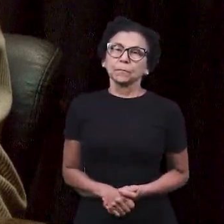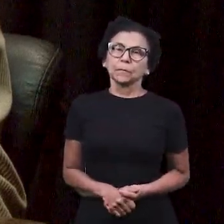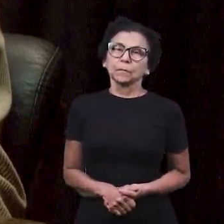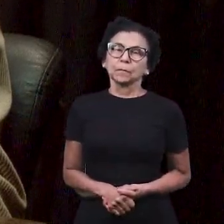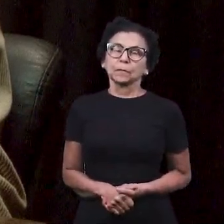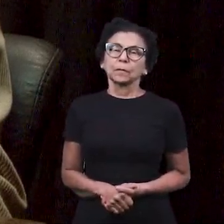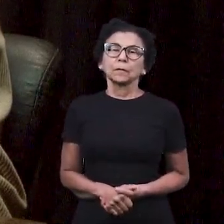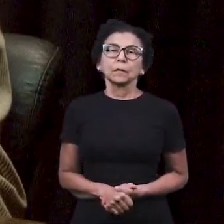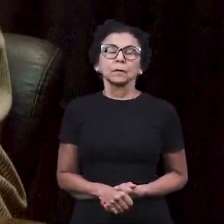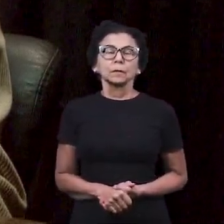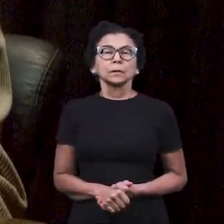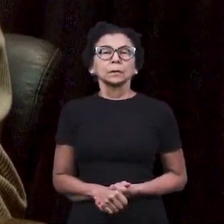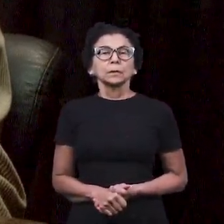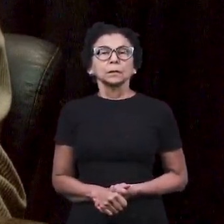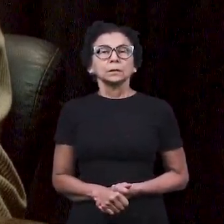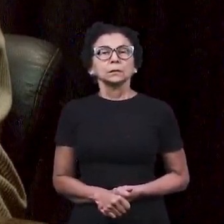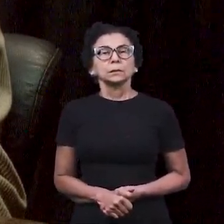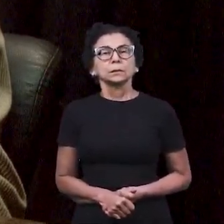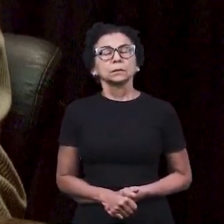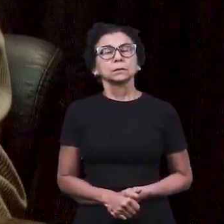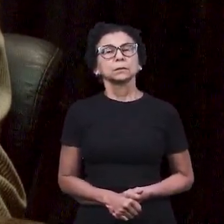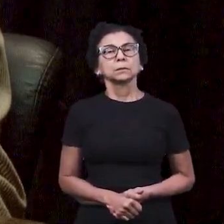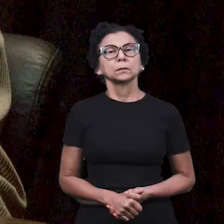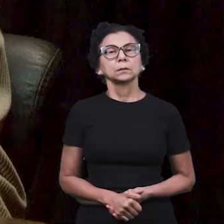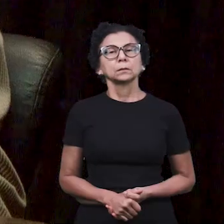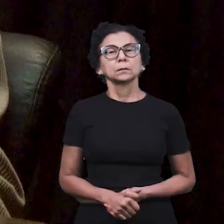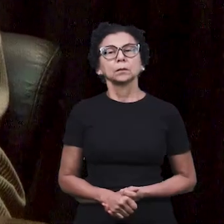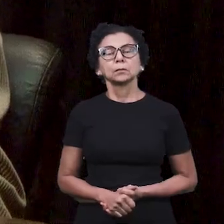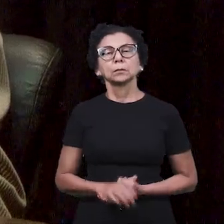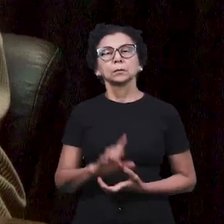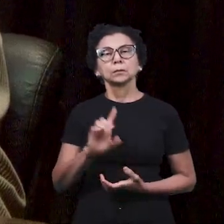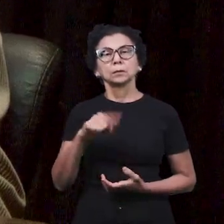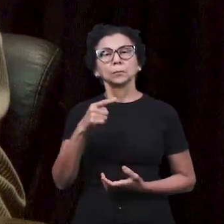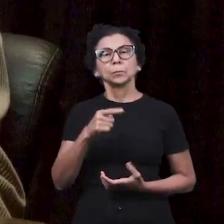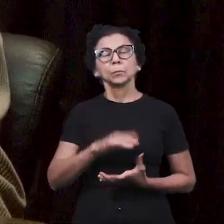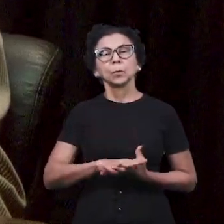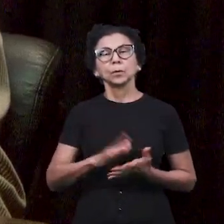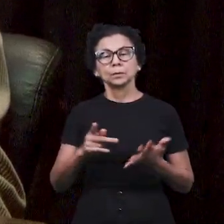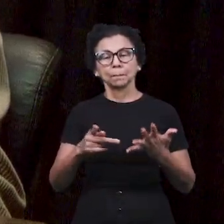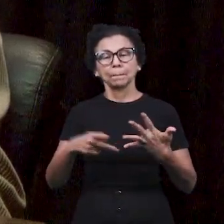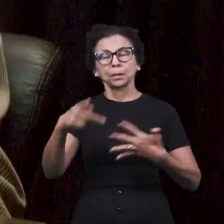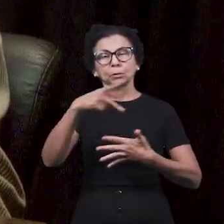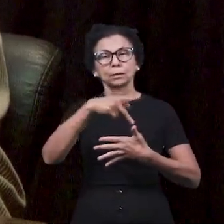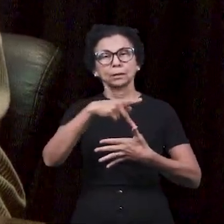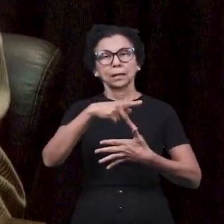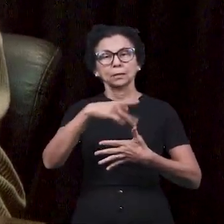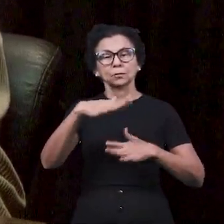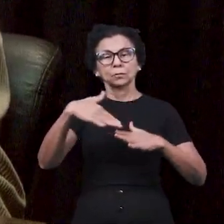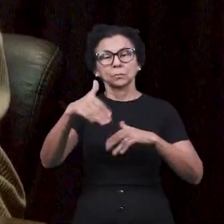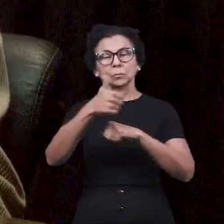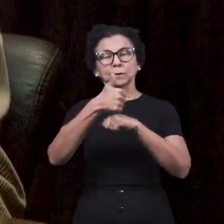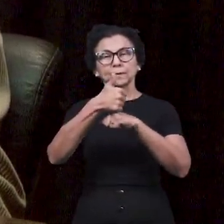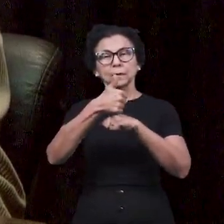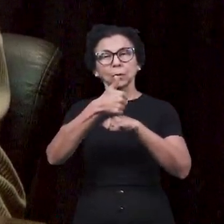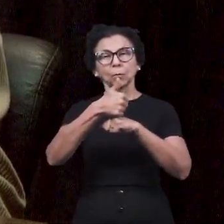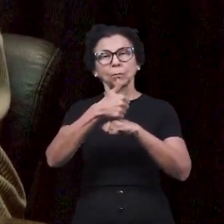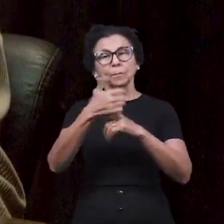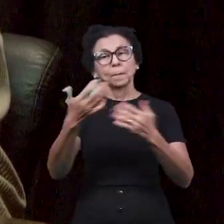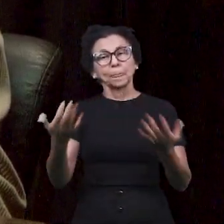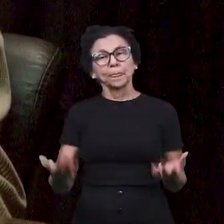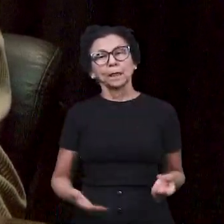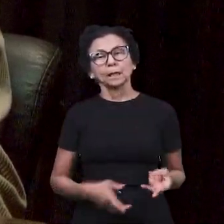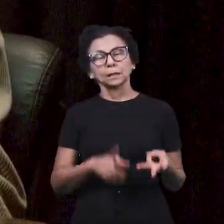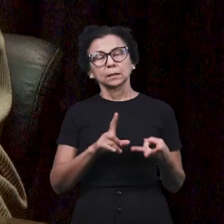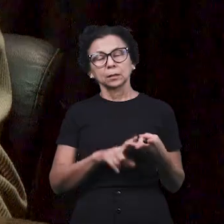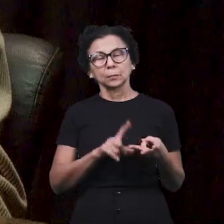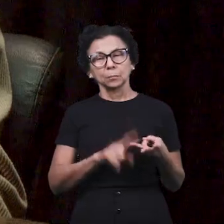vida espiritual, o senhor estaria dando a segunda prioridade, que é a vida profissional. E, por fim,